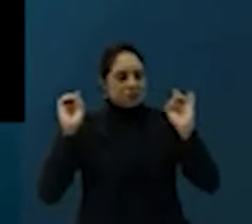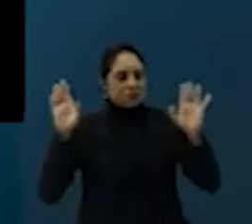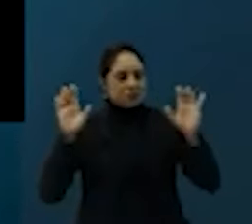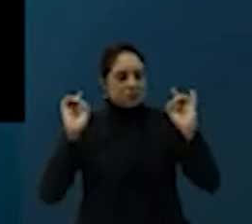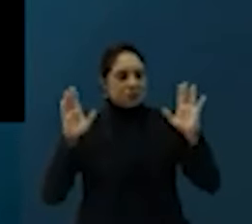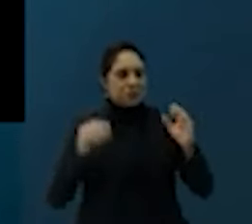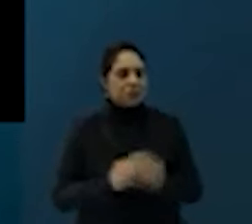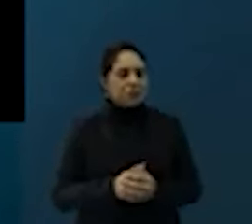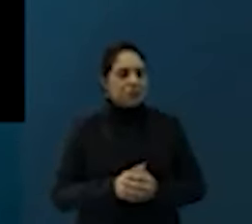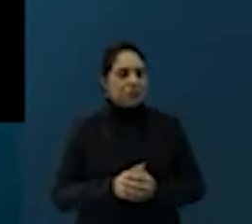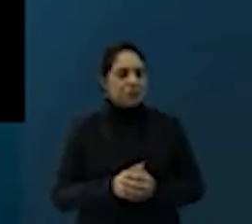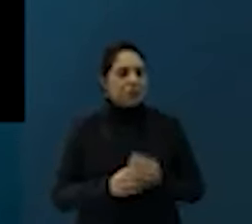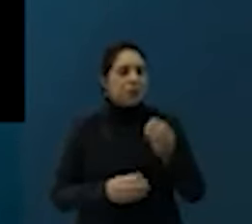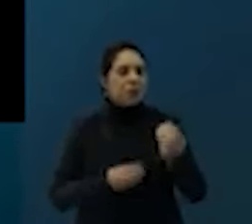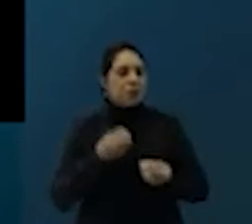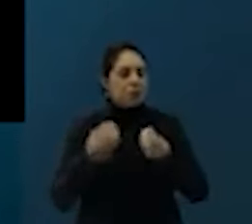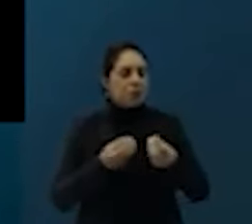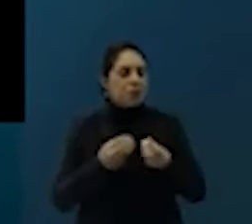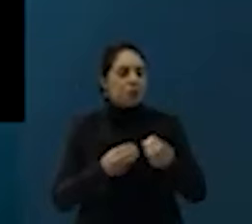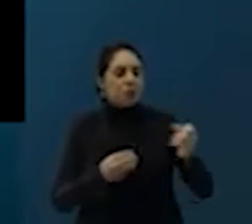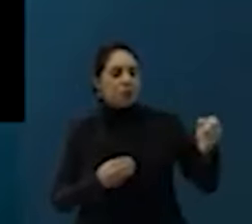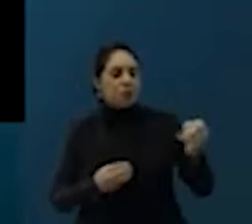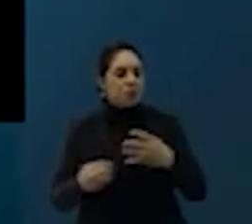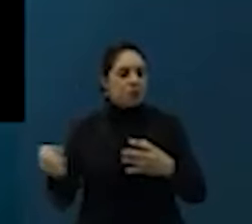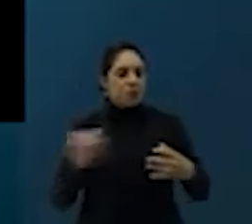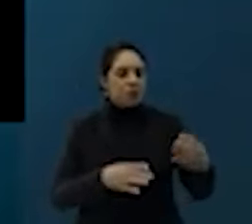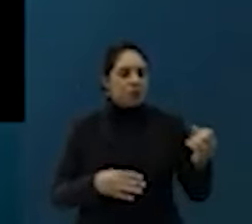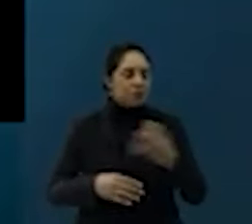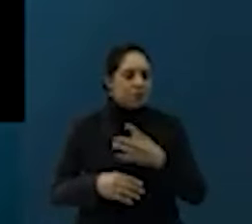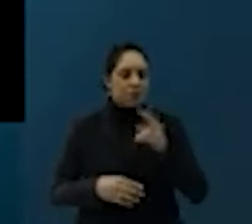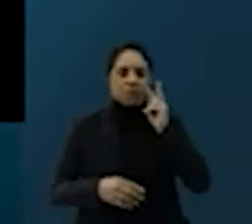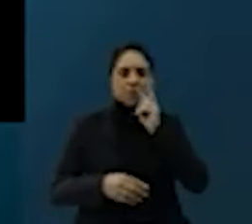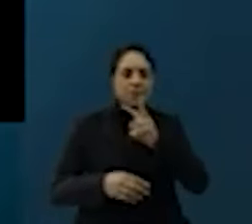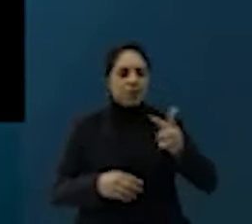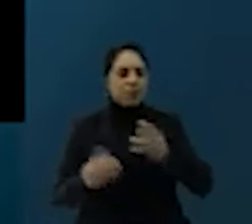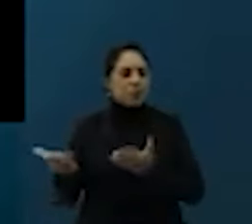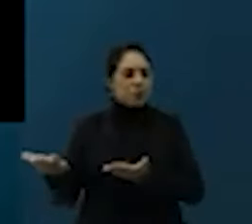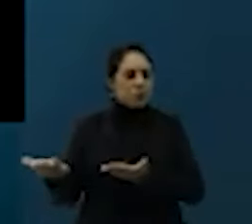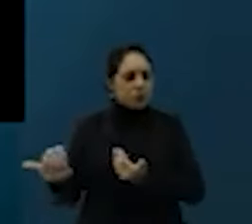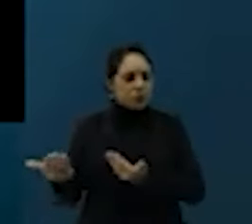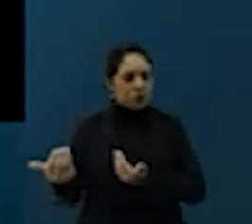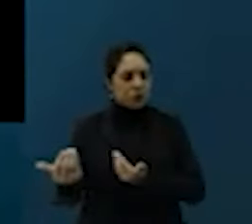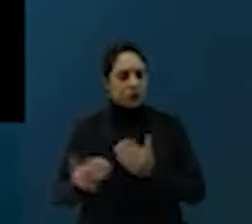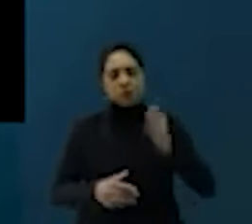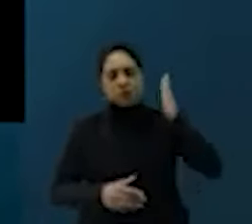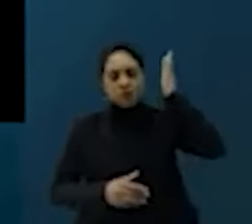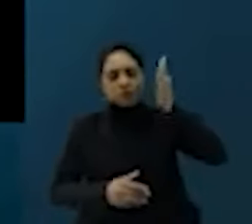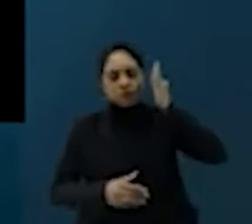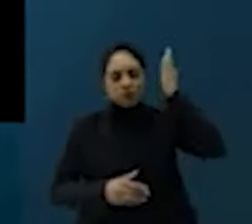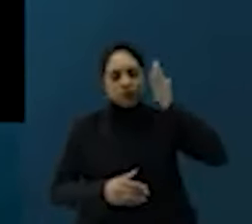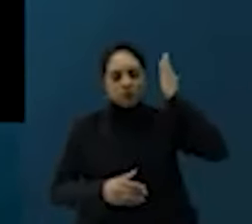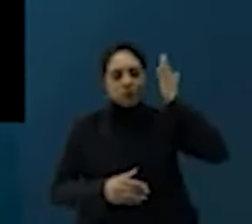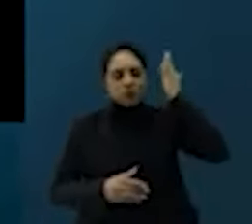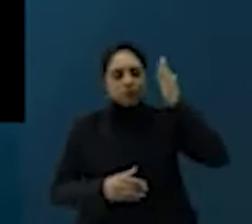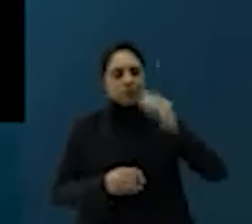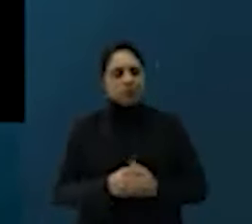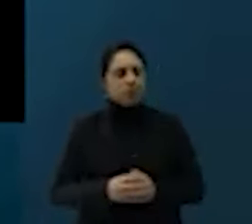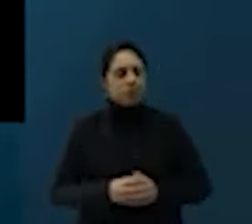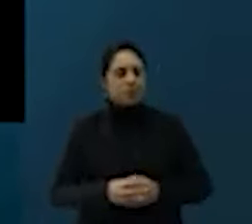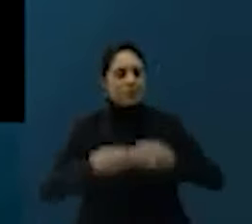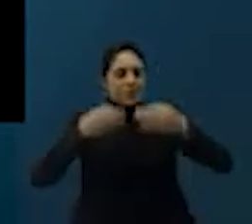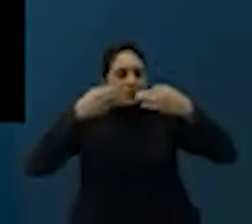Como renovam as nossas esperanças vendo um jovem fazer uma sustentação oral tão concatenada,